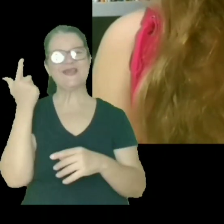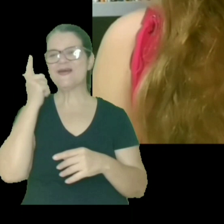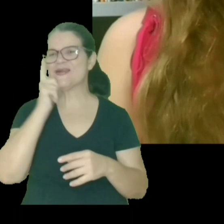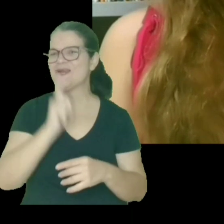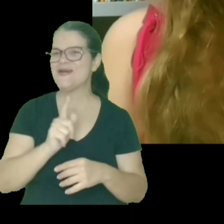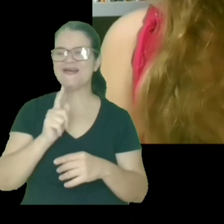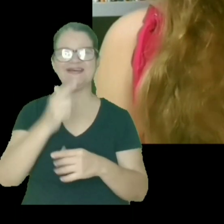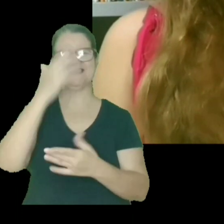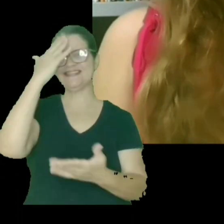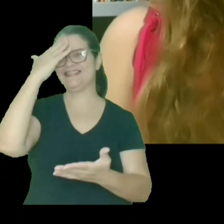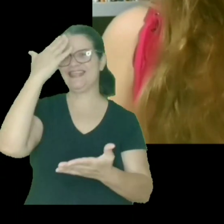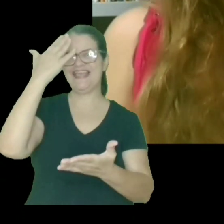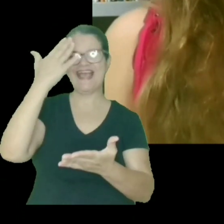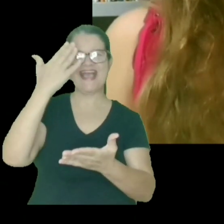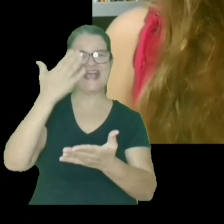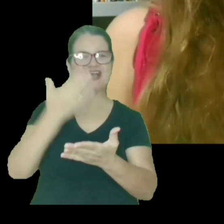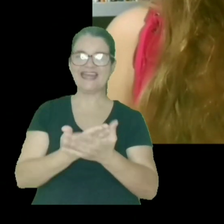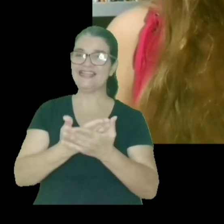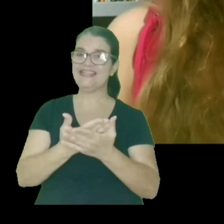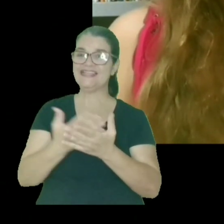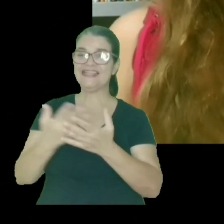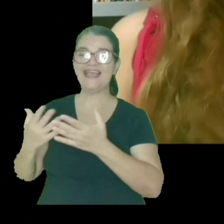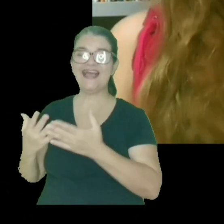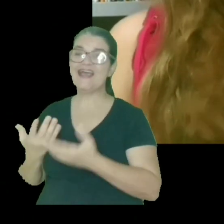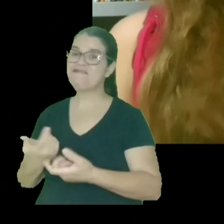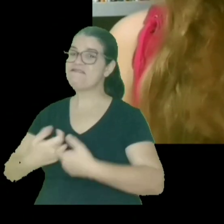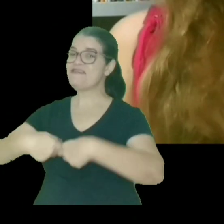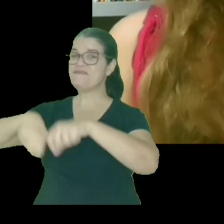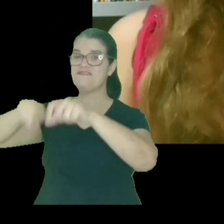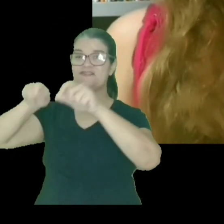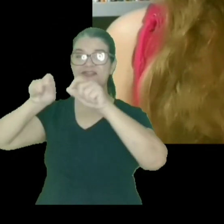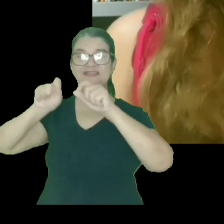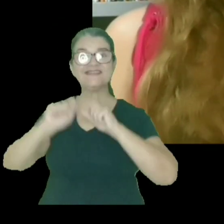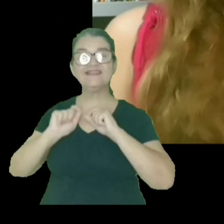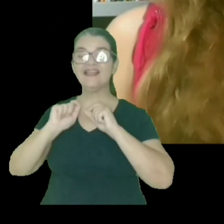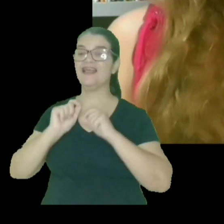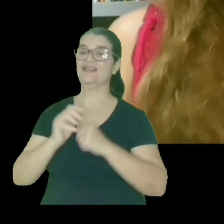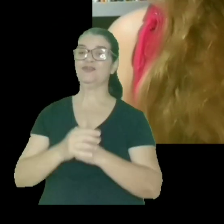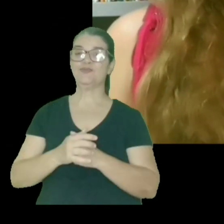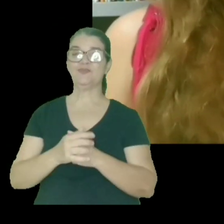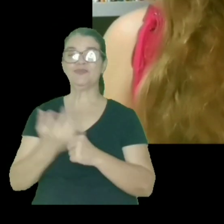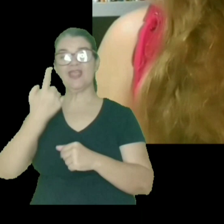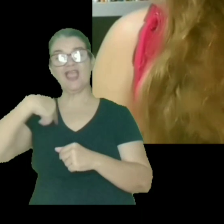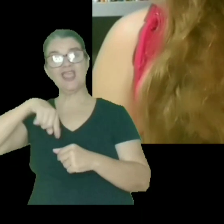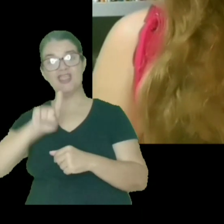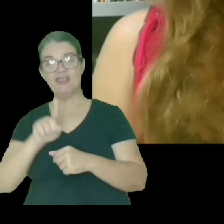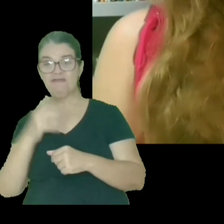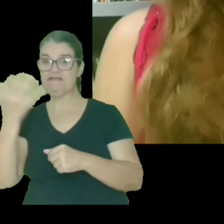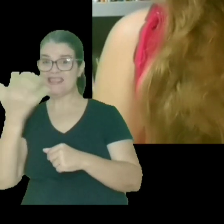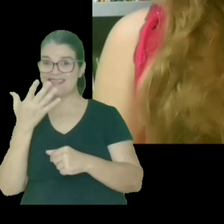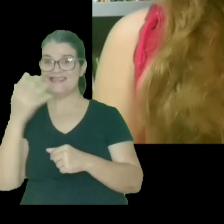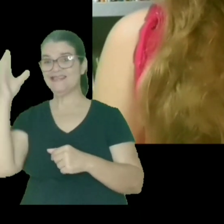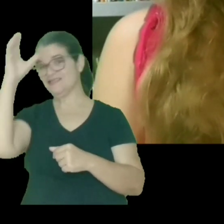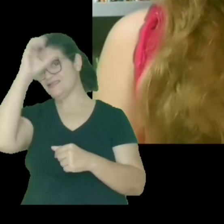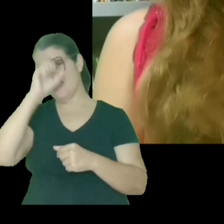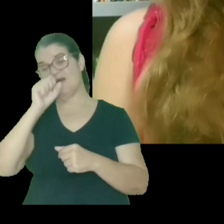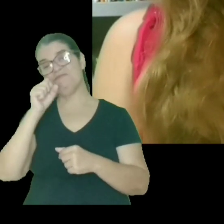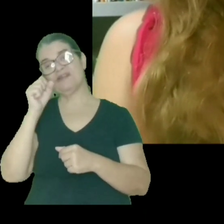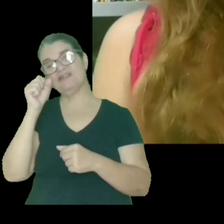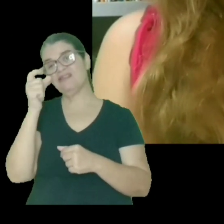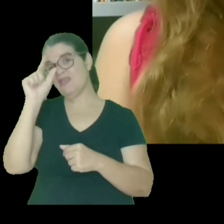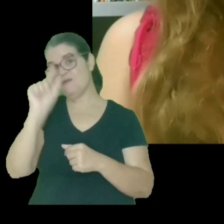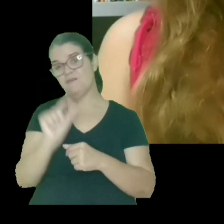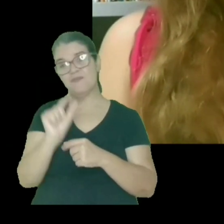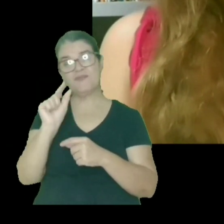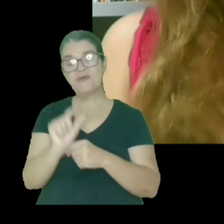conseguia acreditar que tanto me fosse dado. Eu, que já aprendera a pedir pouco. É